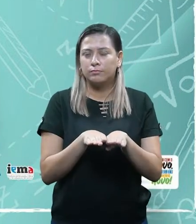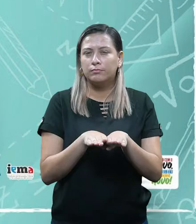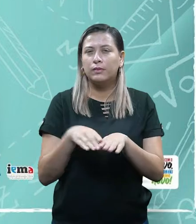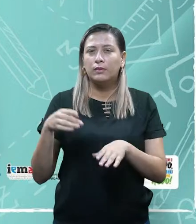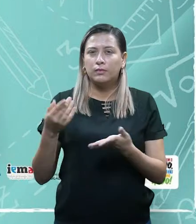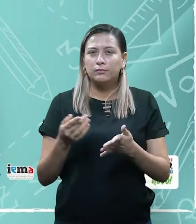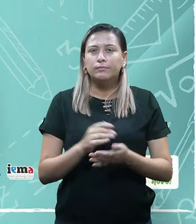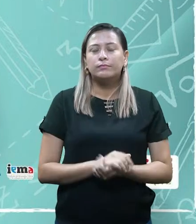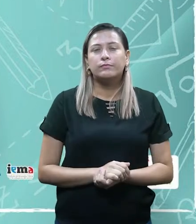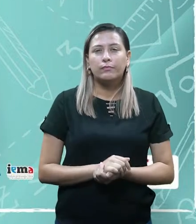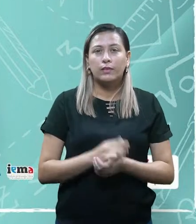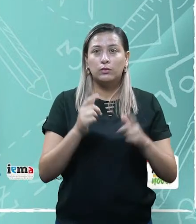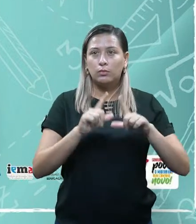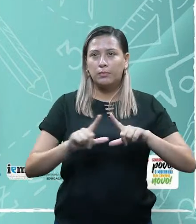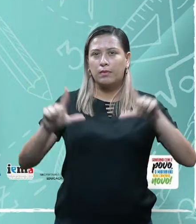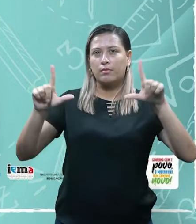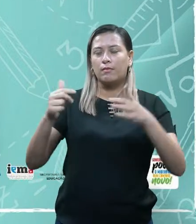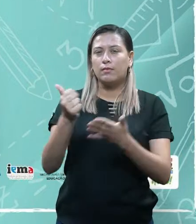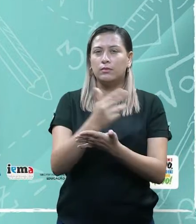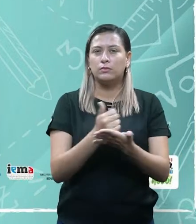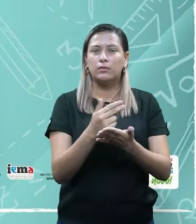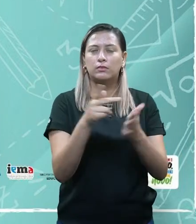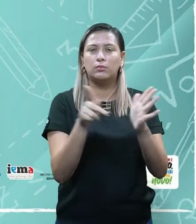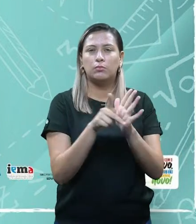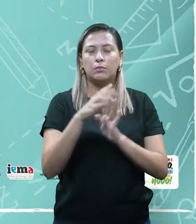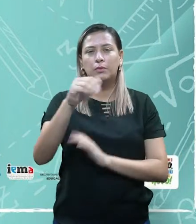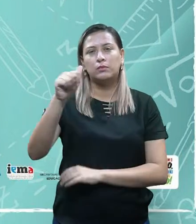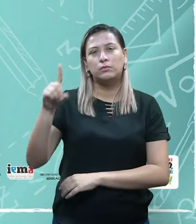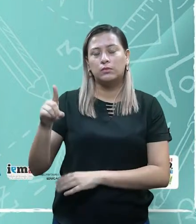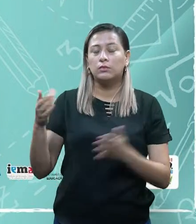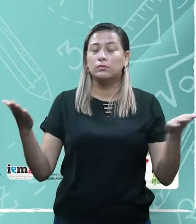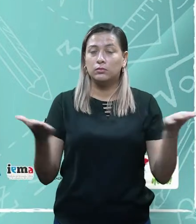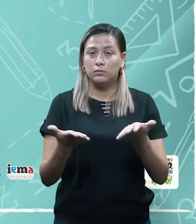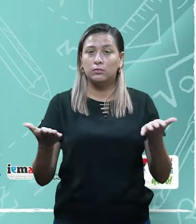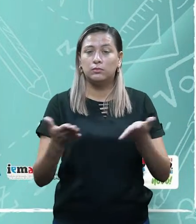tela, né, de desenho do CAD. E hoje,